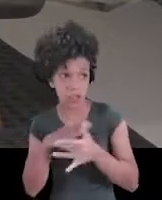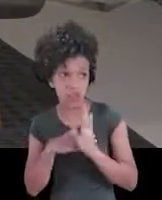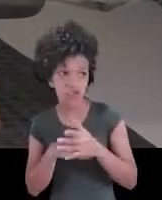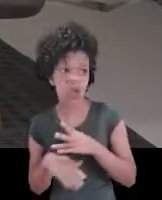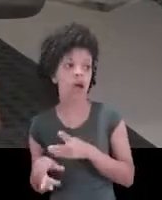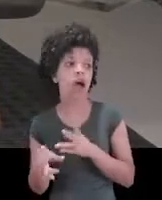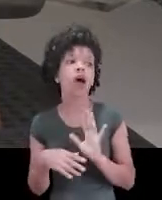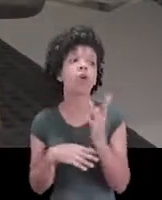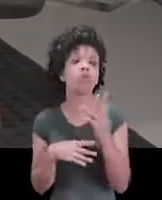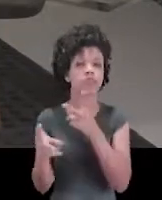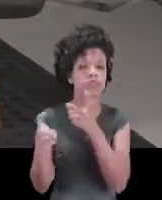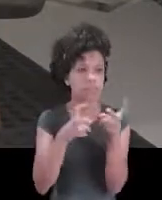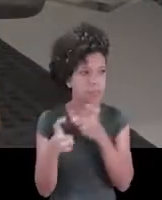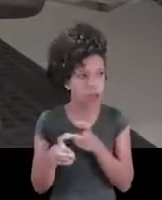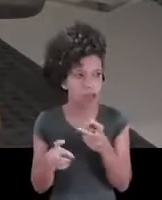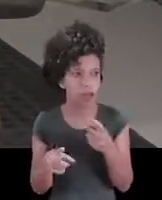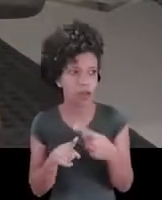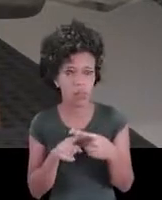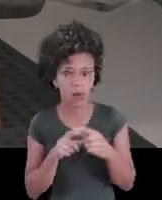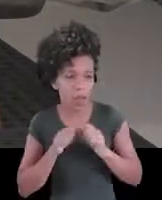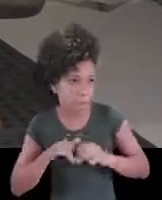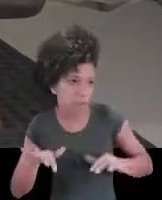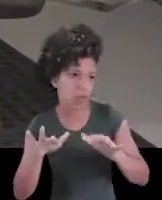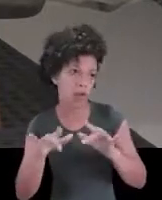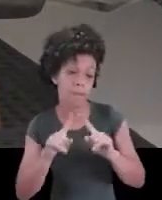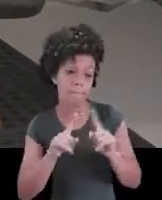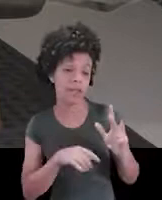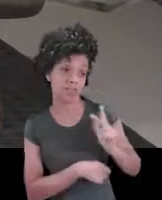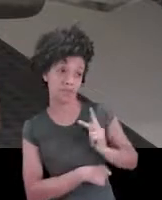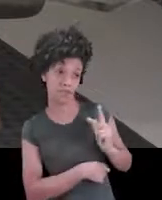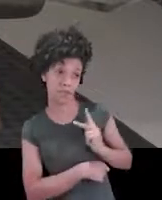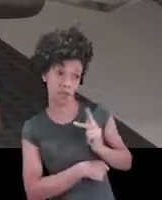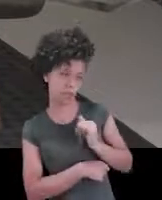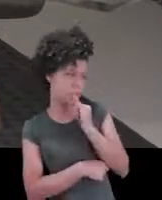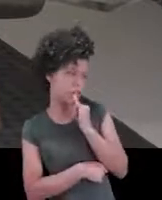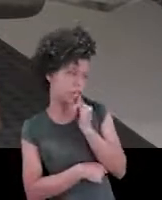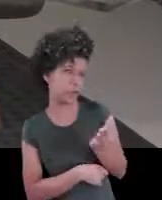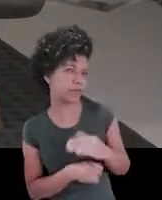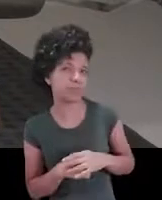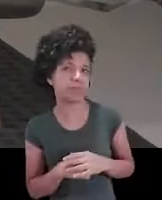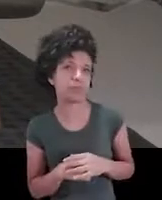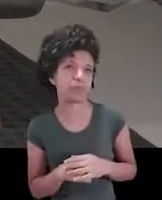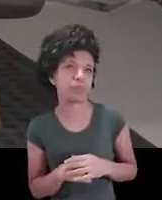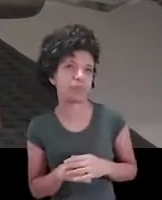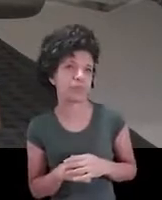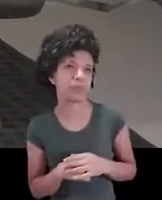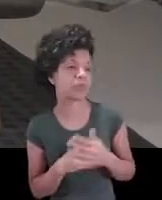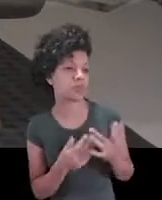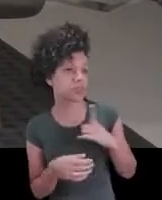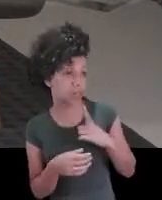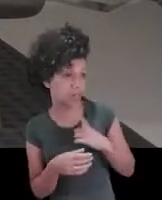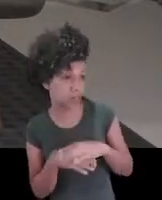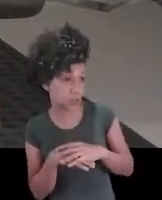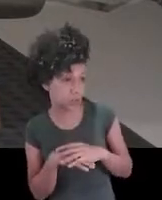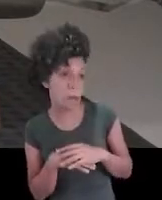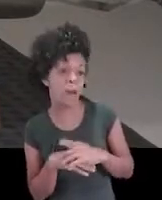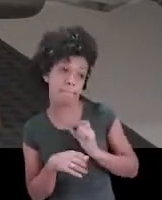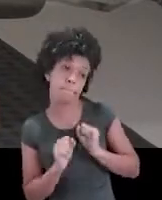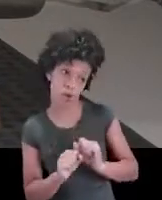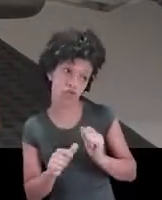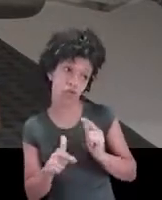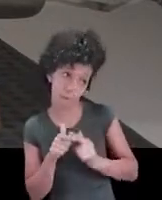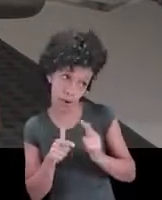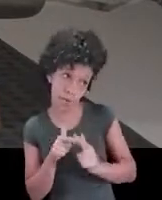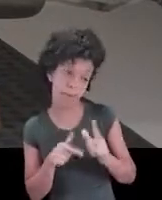serviço social EA consciência acontece porque porque é público ou privado Por exemplo quando você entregar ele pode dar